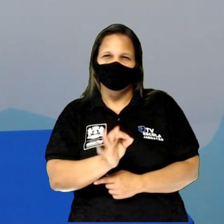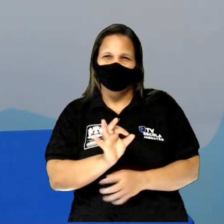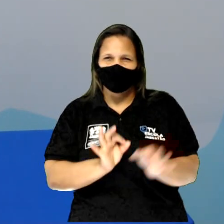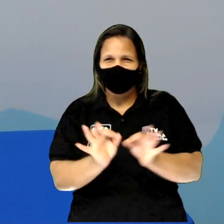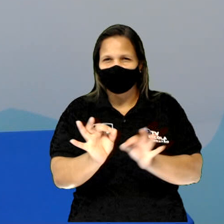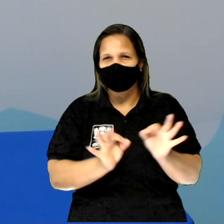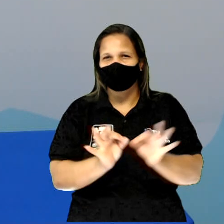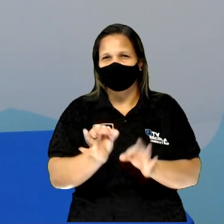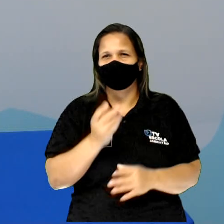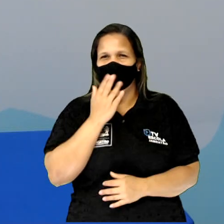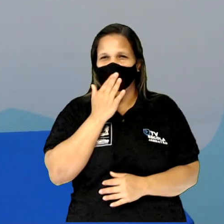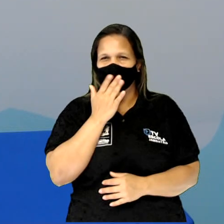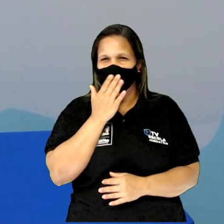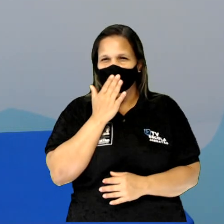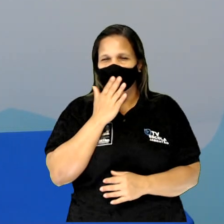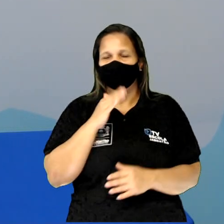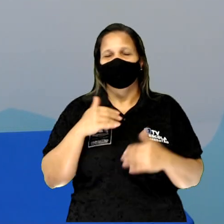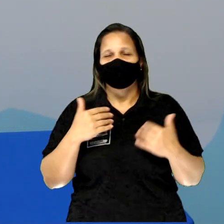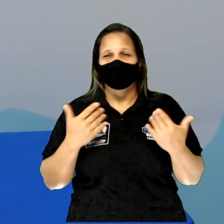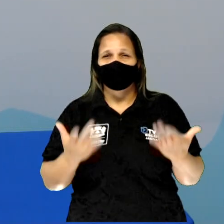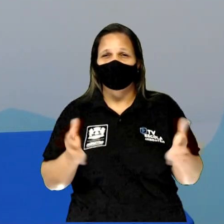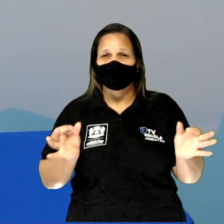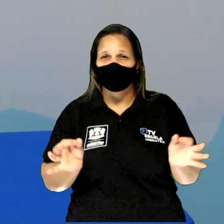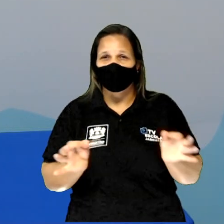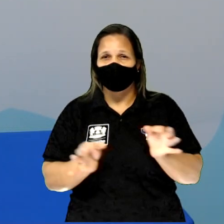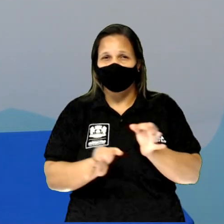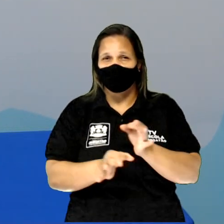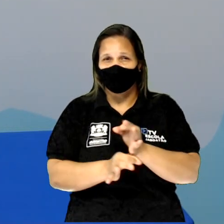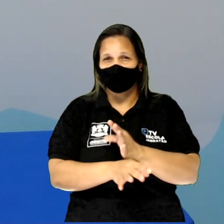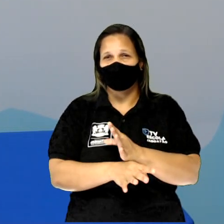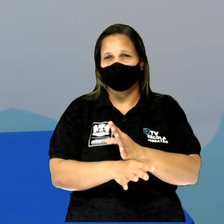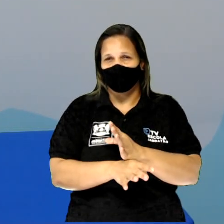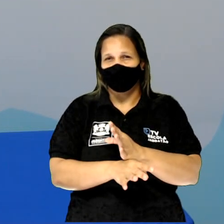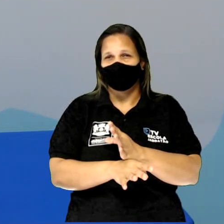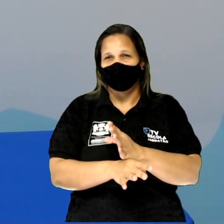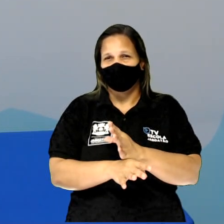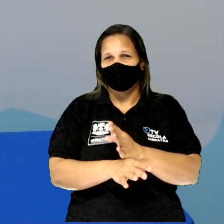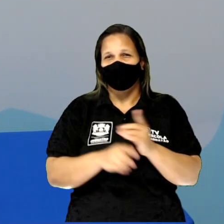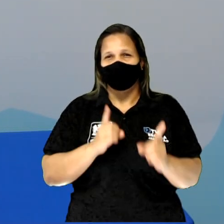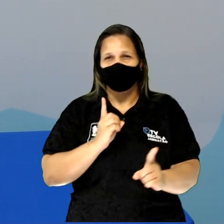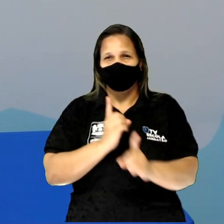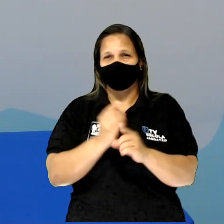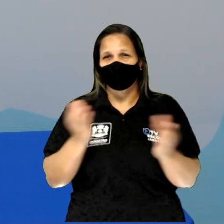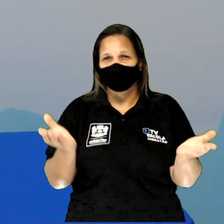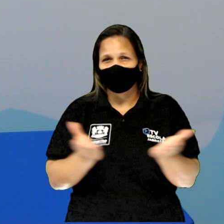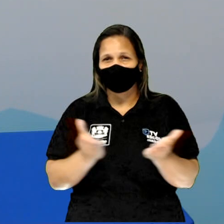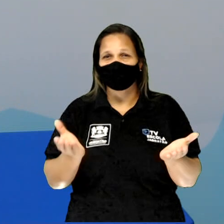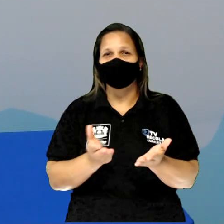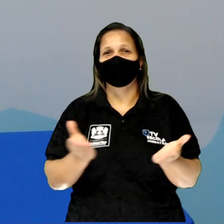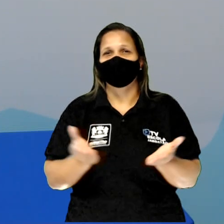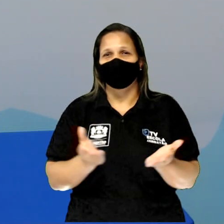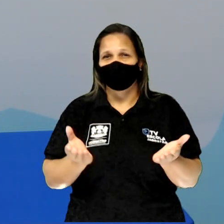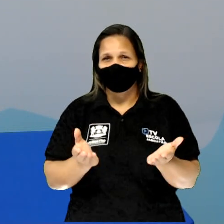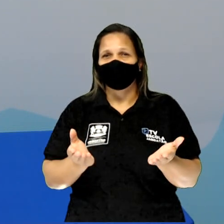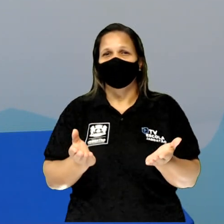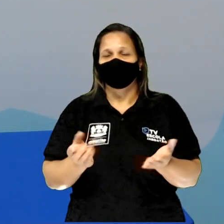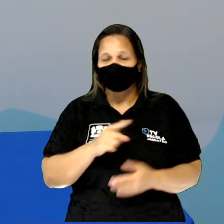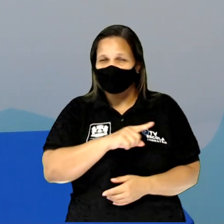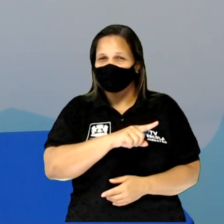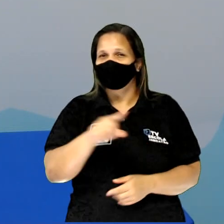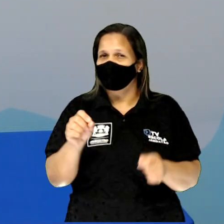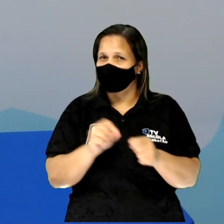bem organizado e assim nós terminamos aqui o nosso encontro de hoje capricha aí nas suas atividades